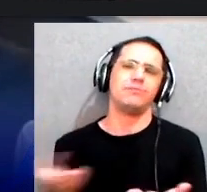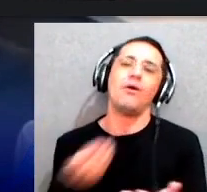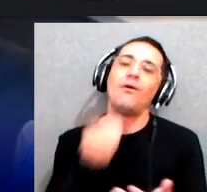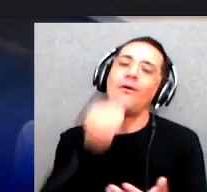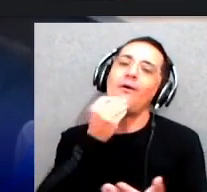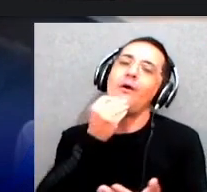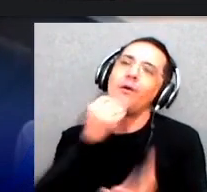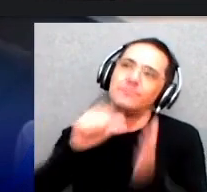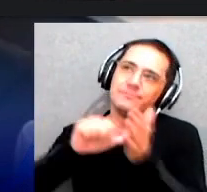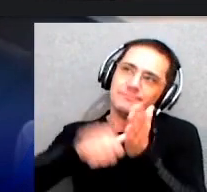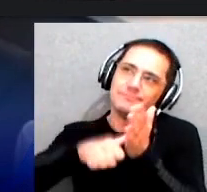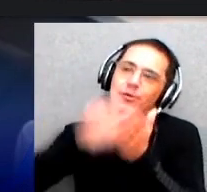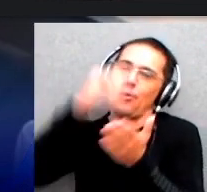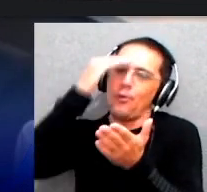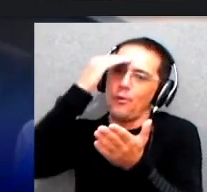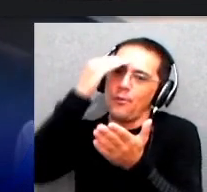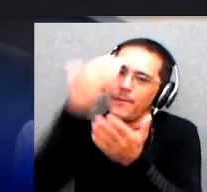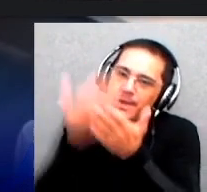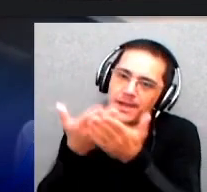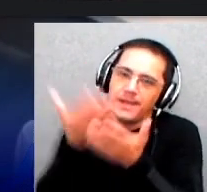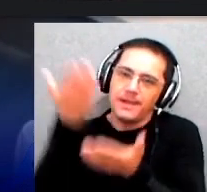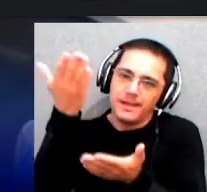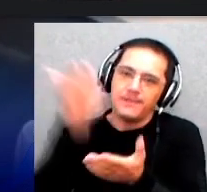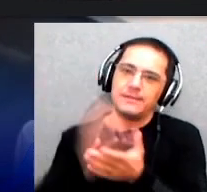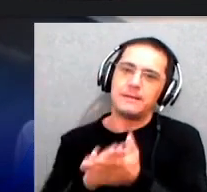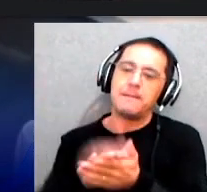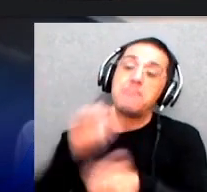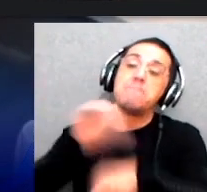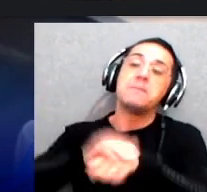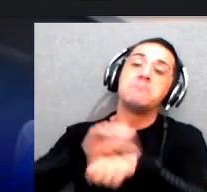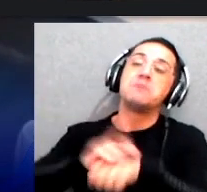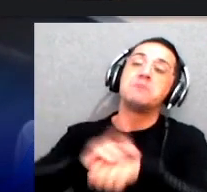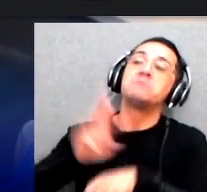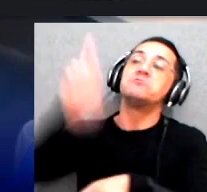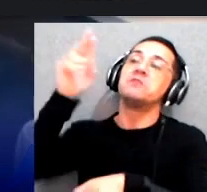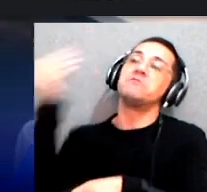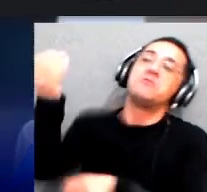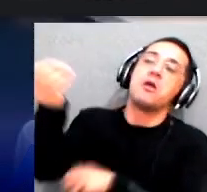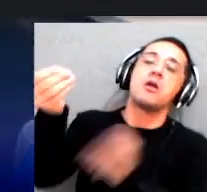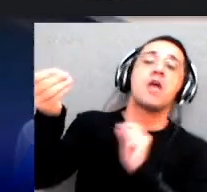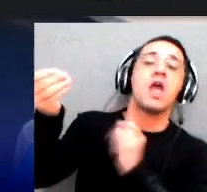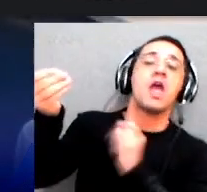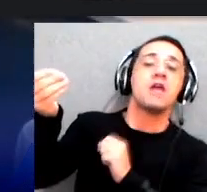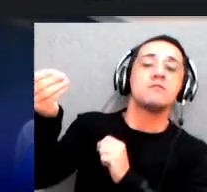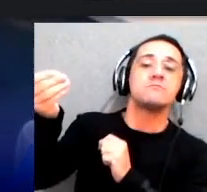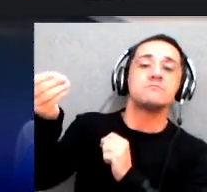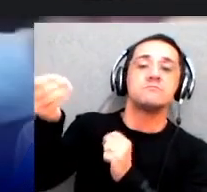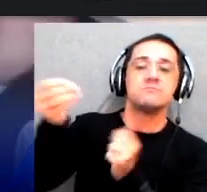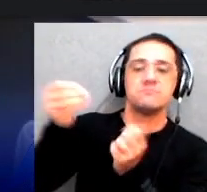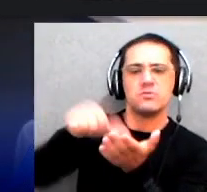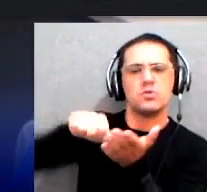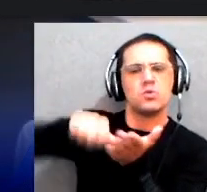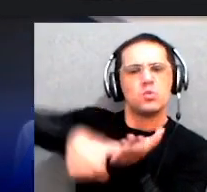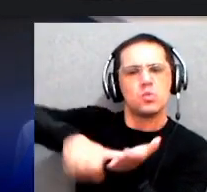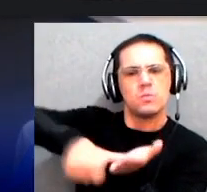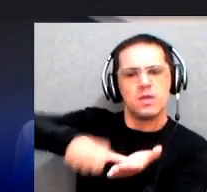bem. Mas quem é que deu esse documento? Quem é que fez esse documento? De que forma foi